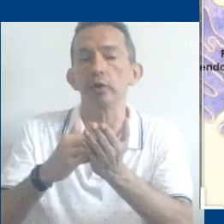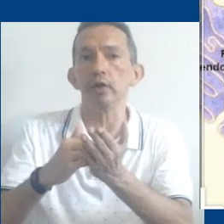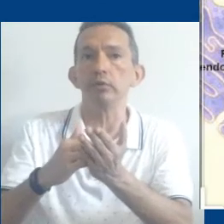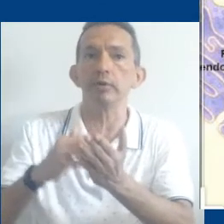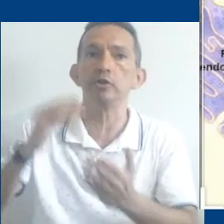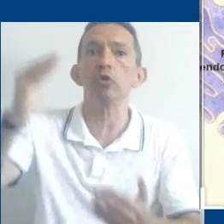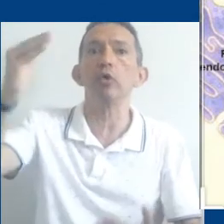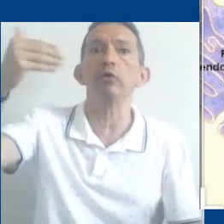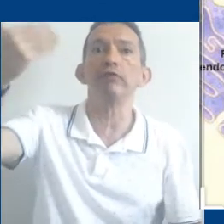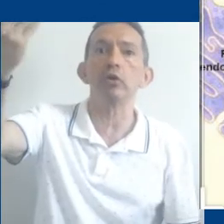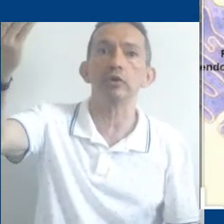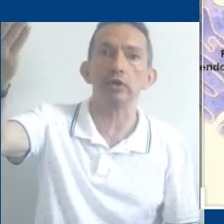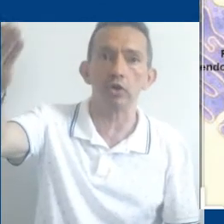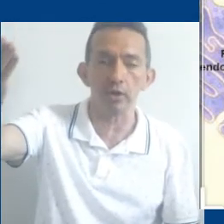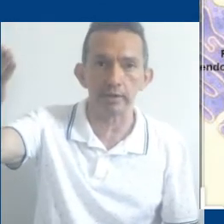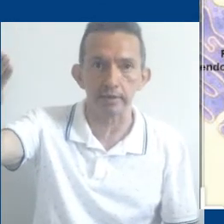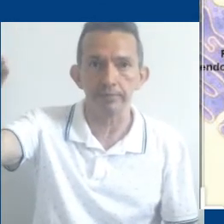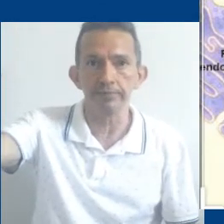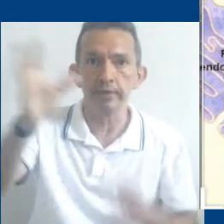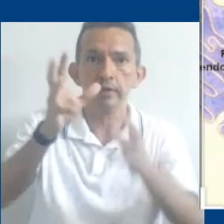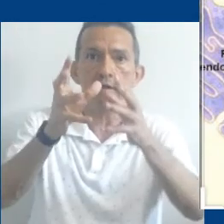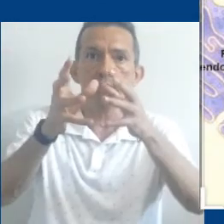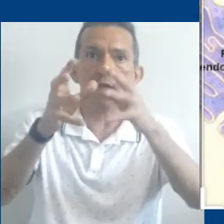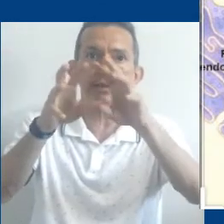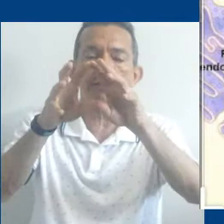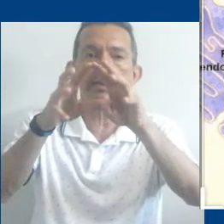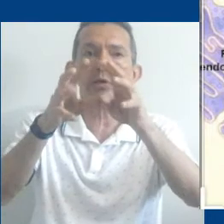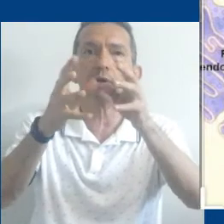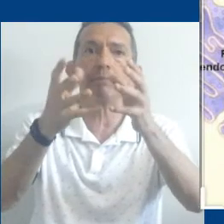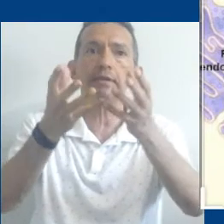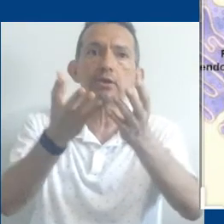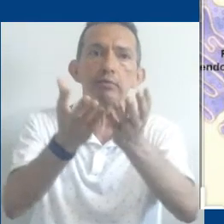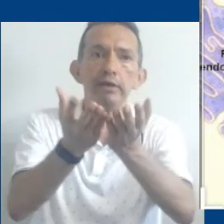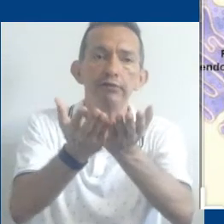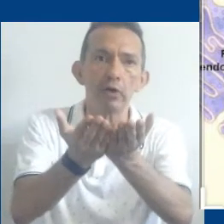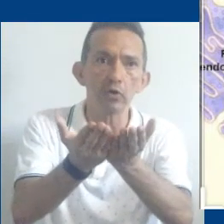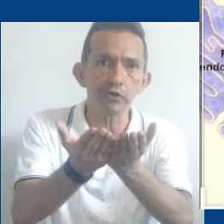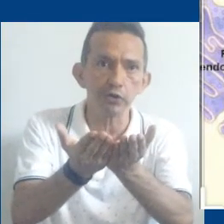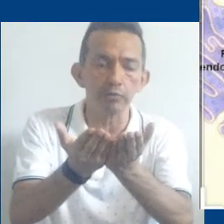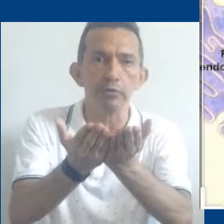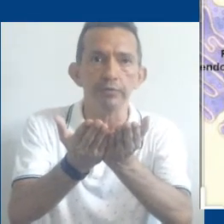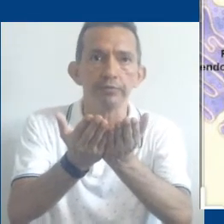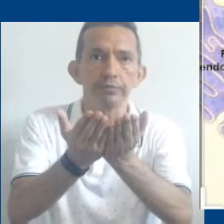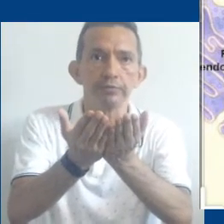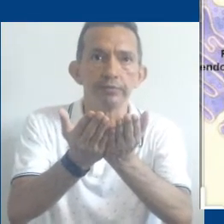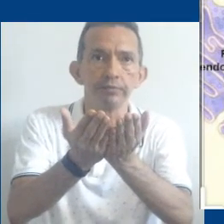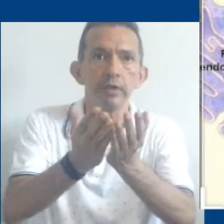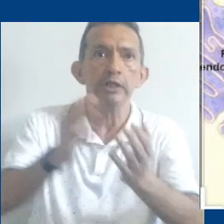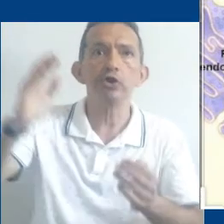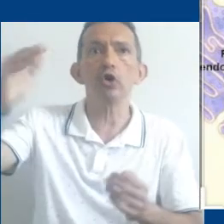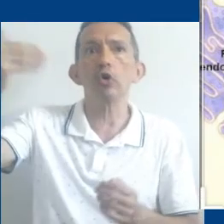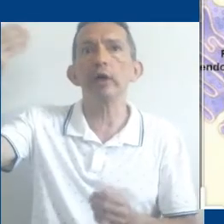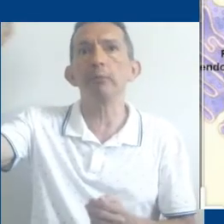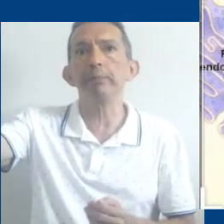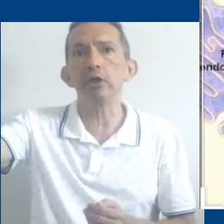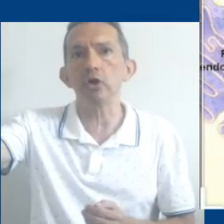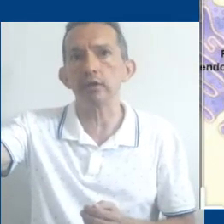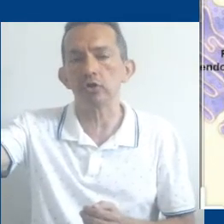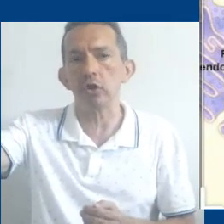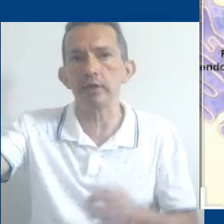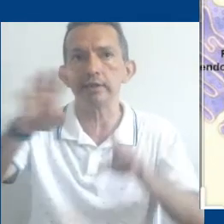que ocorreu, por exemplo, se ocorreu fagocitose, esta vesícula passa a se chamar de fagossomo. Se